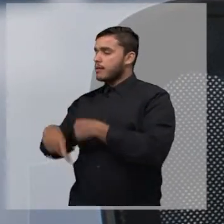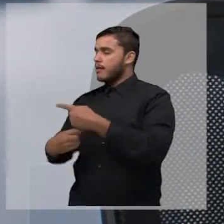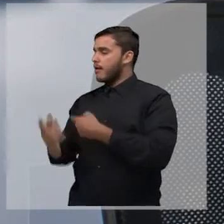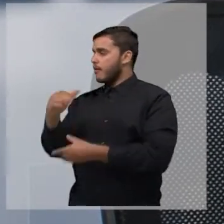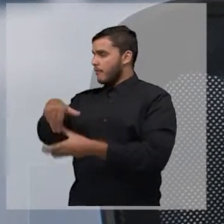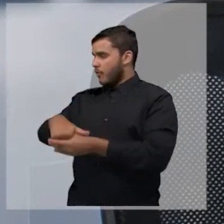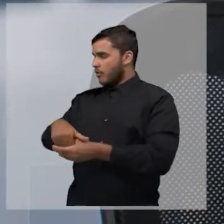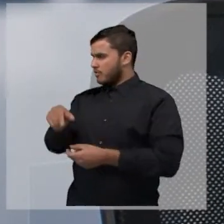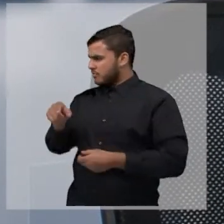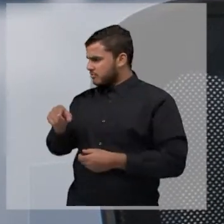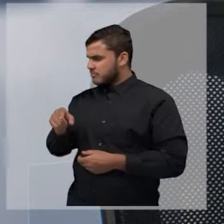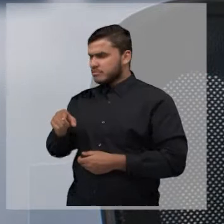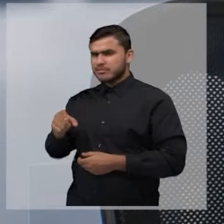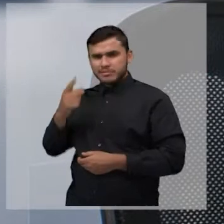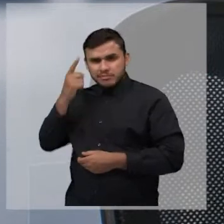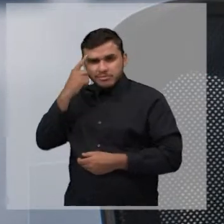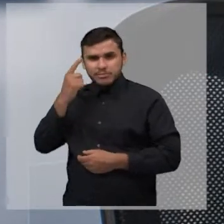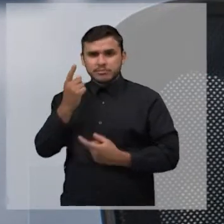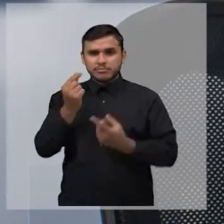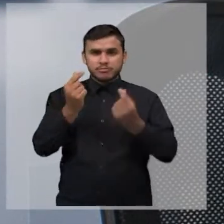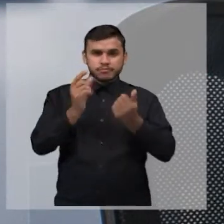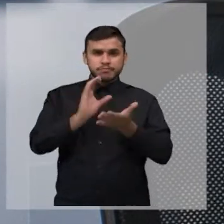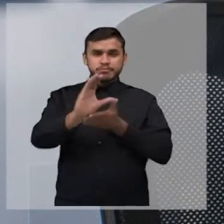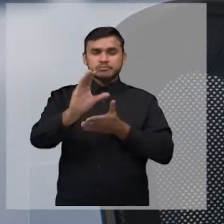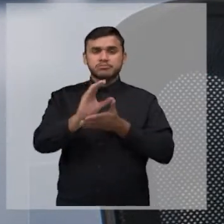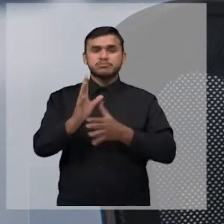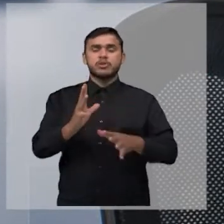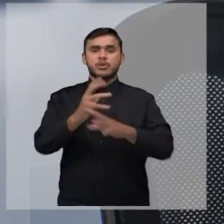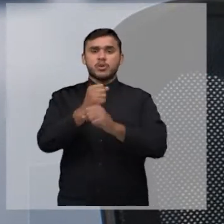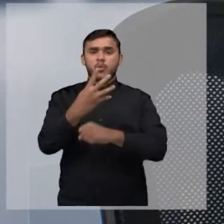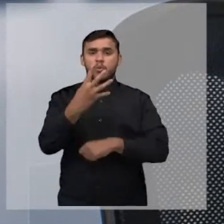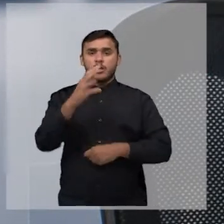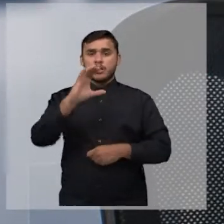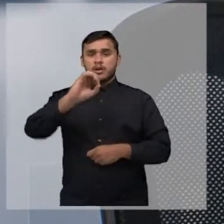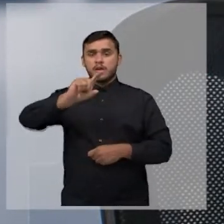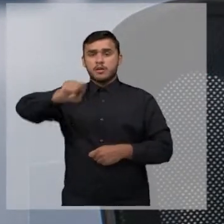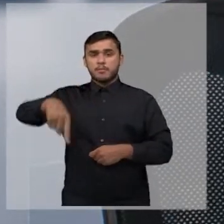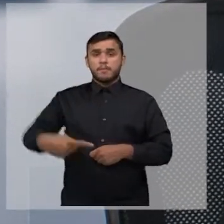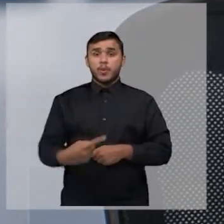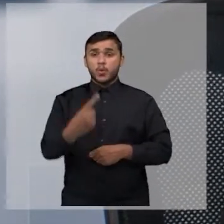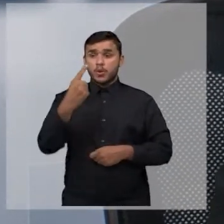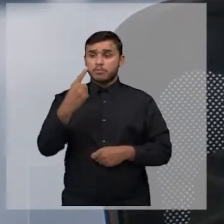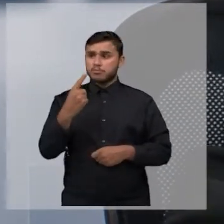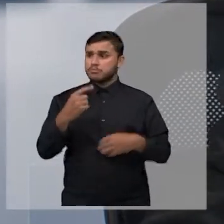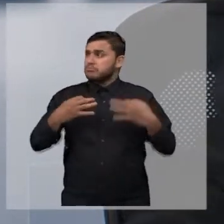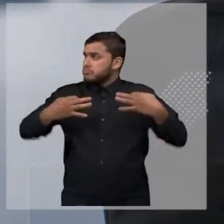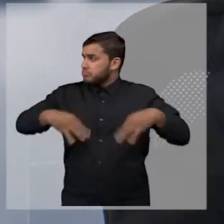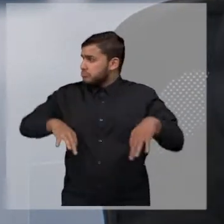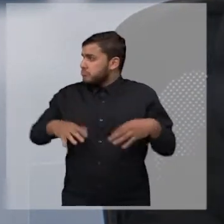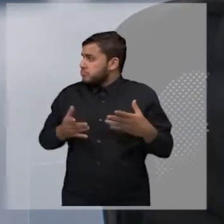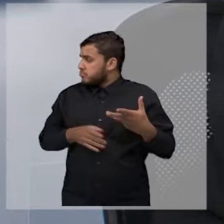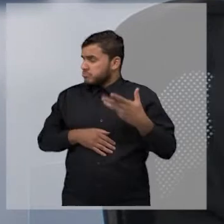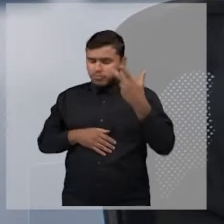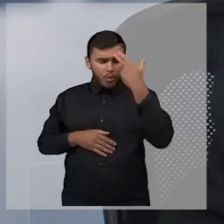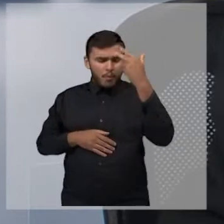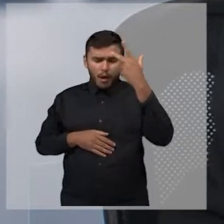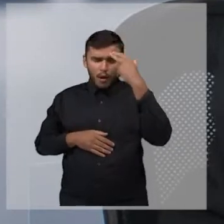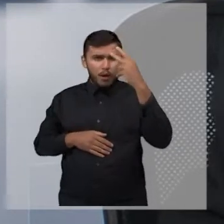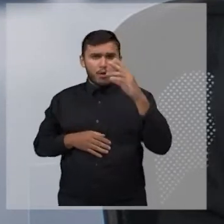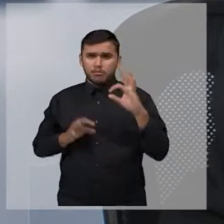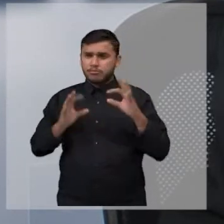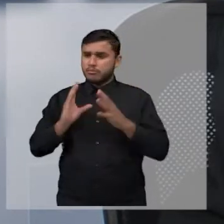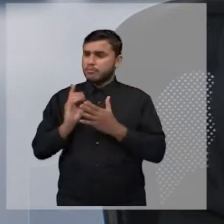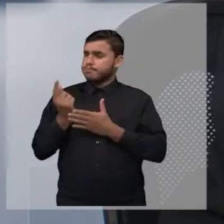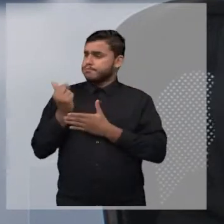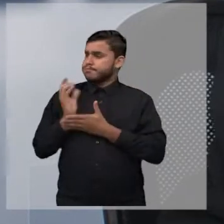dele de liberação de recursos na ordem de 40 milhões para emenda, essas coisas, está dentro do organograma. Não é nada que